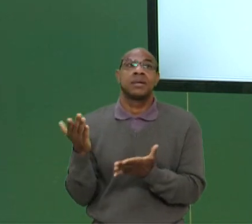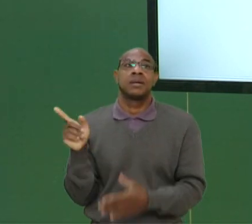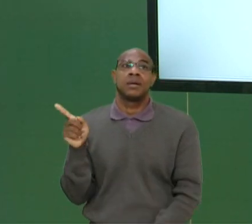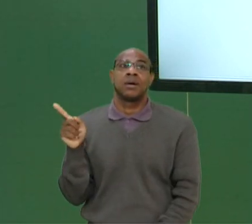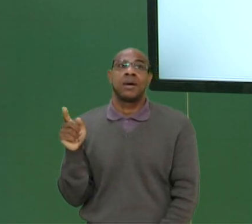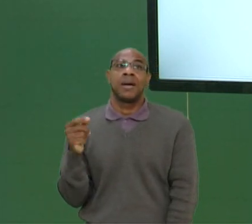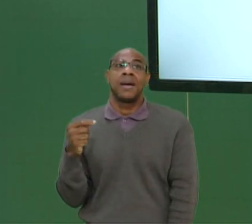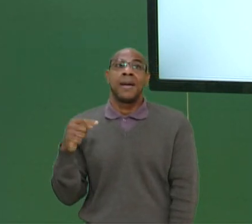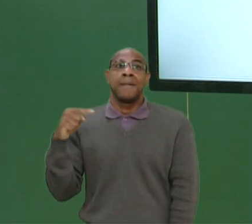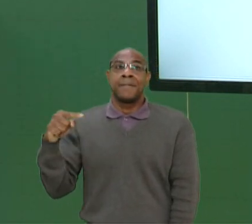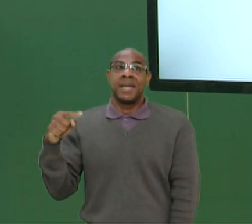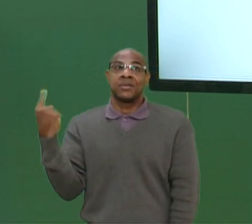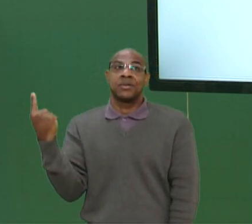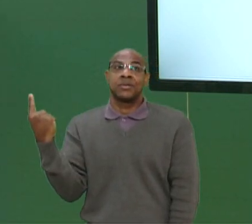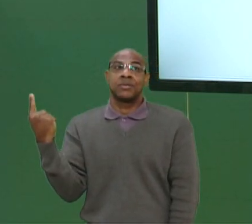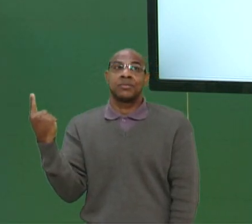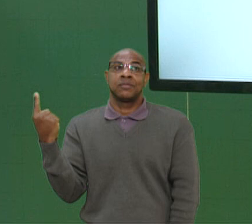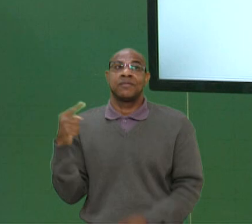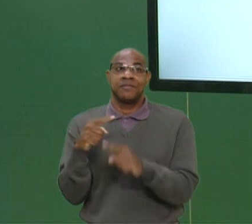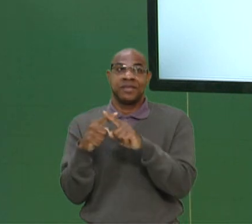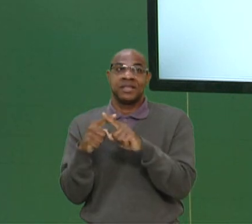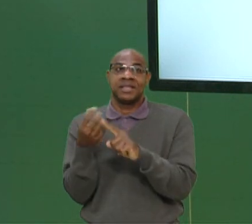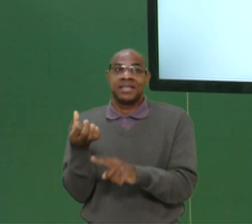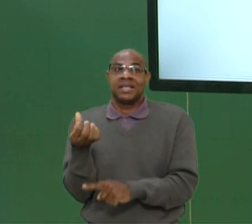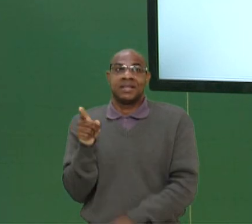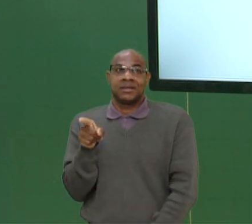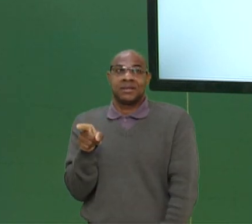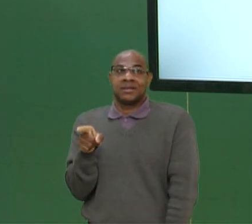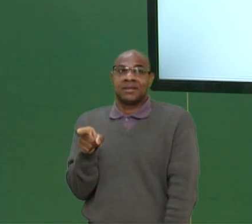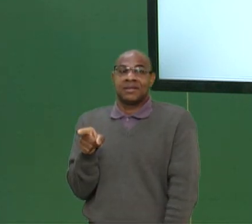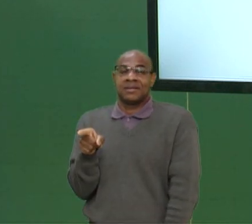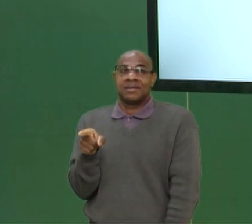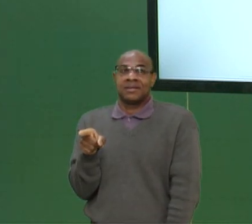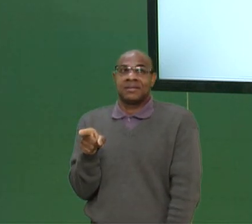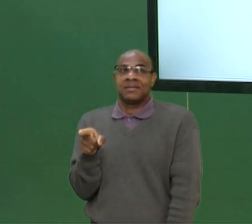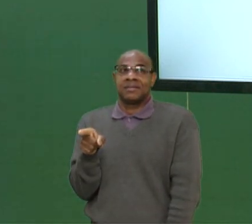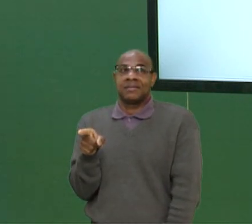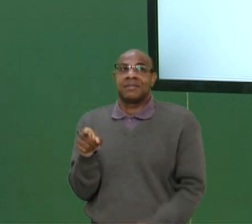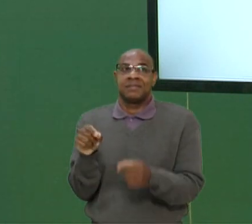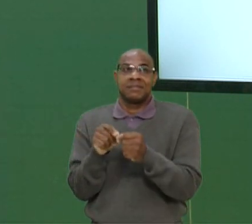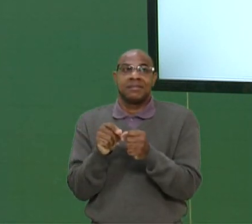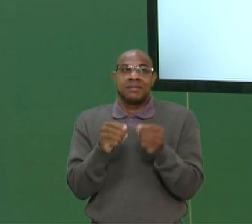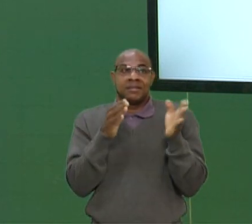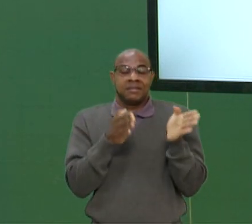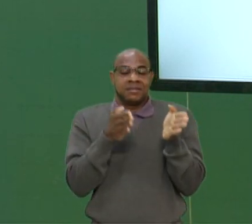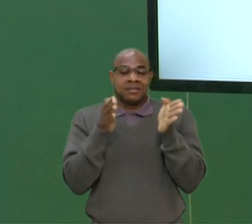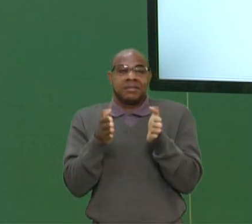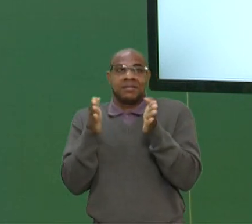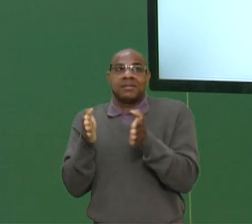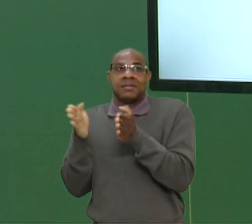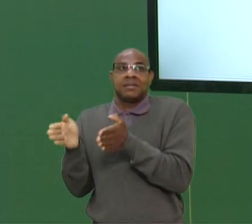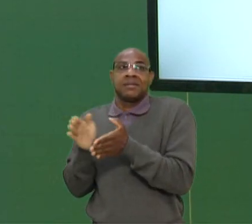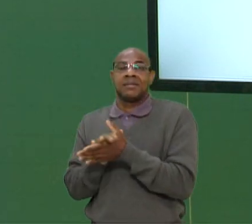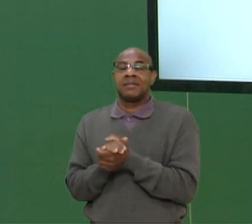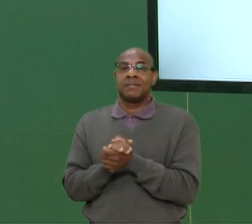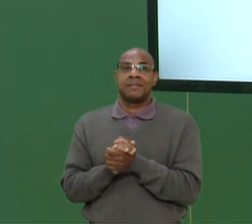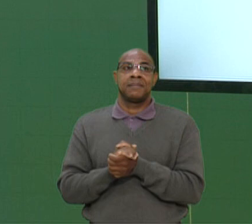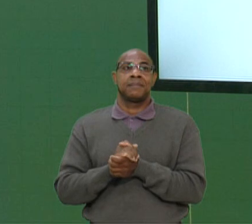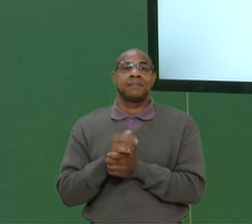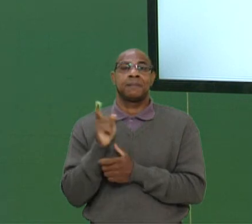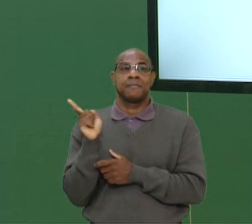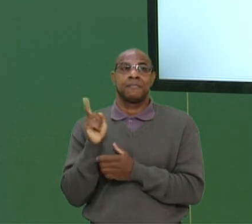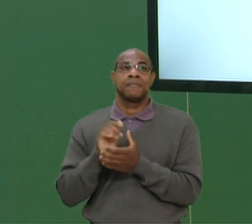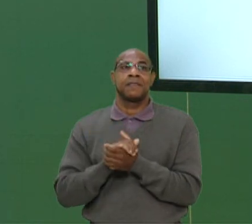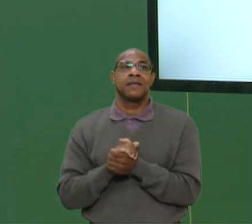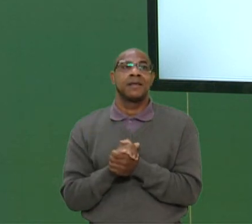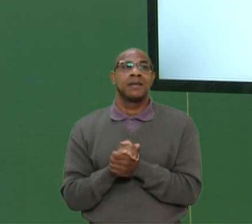Menos 1 vezes 6. Já posso fazer aqui, ó, mas vou fazer passo a passo aquilo que eu estou brigando para vocês fazerem, né? Passo